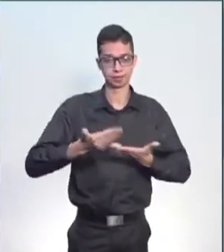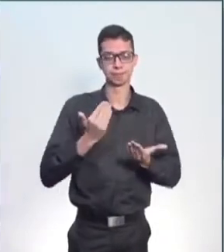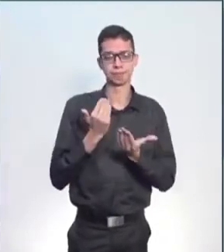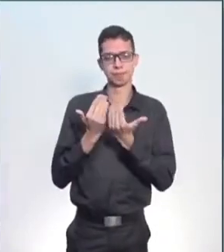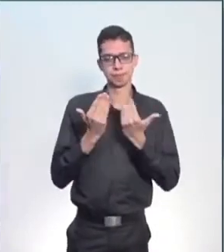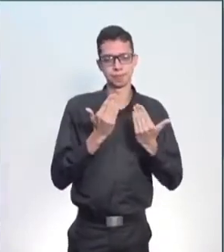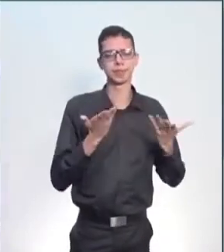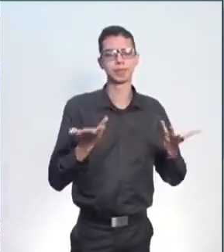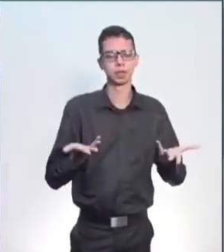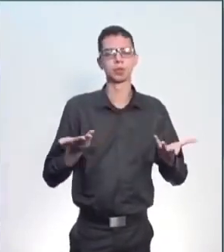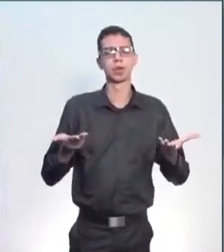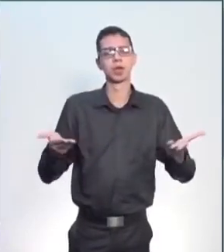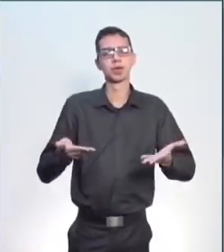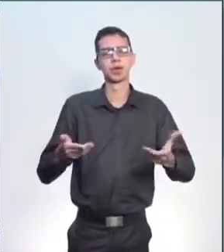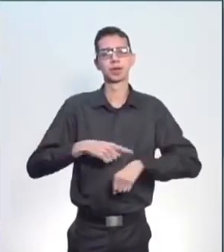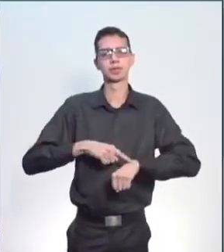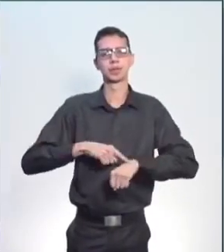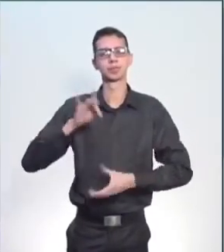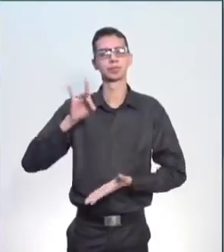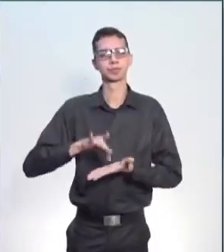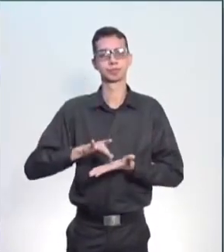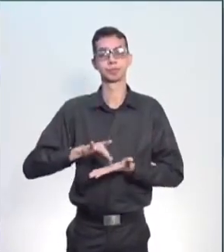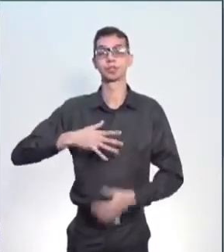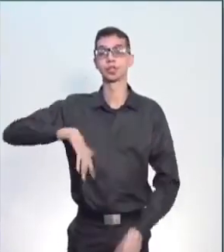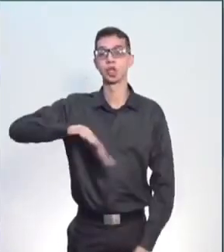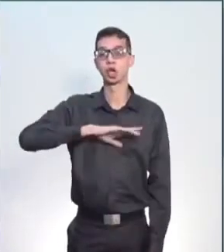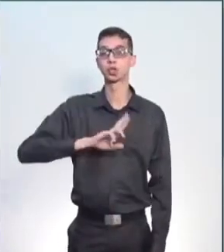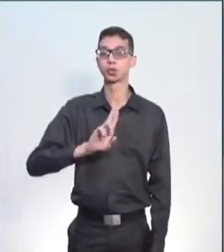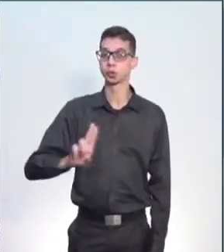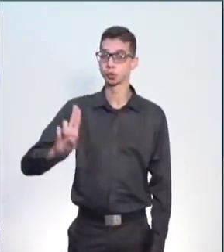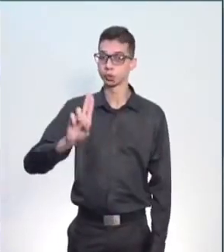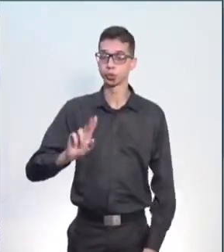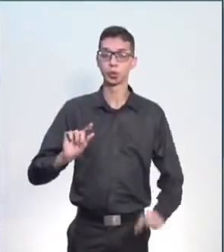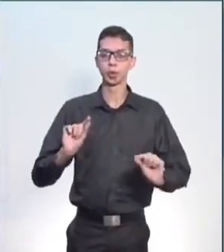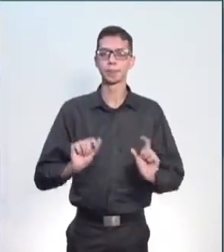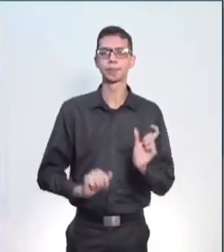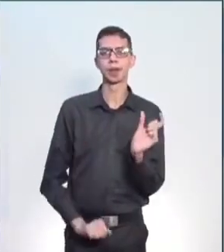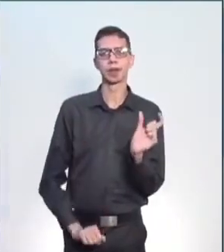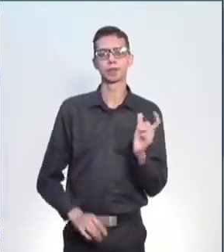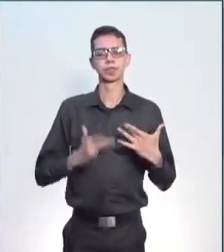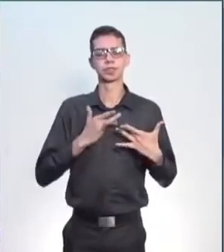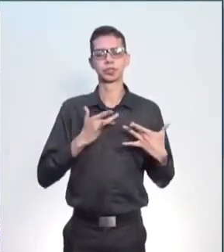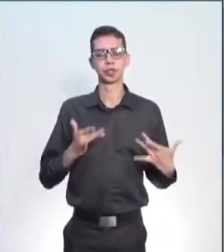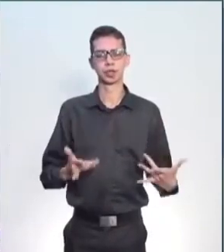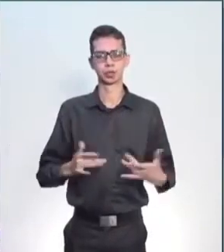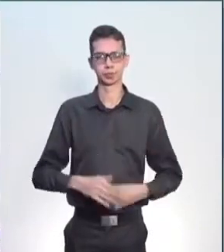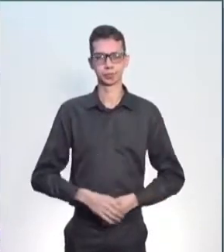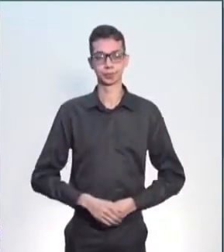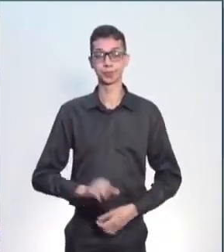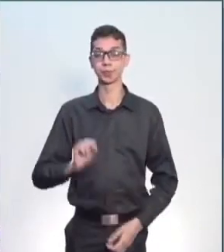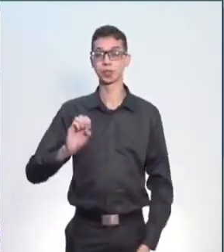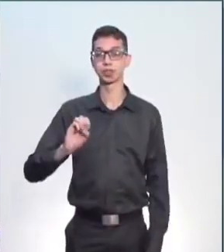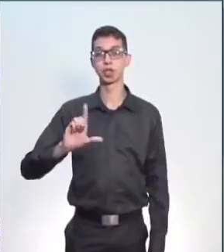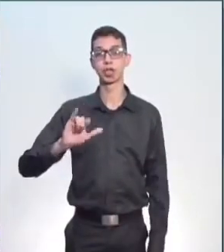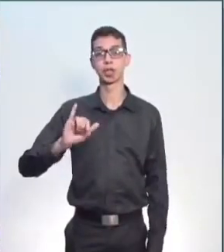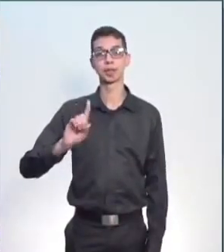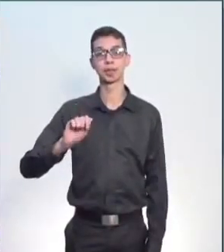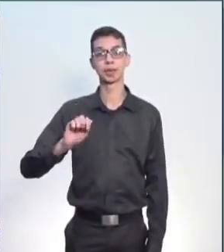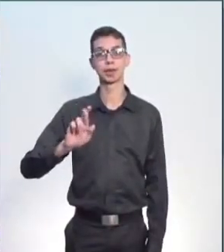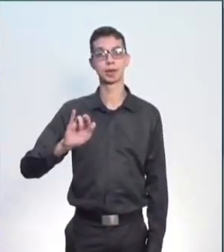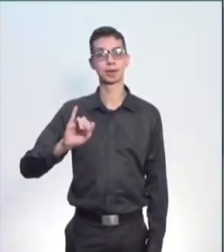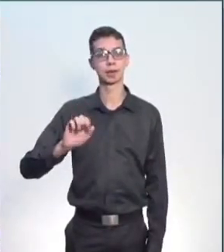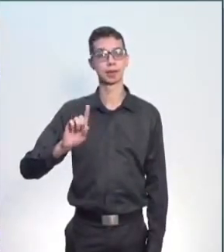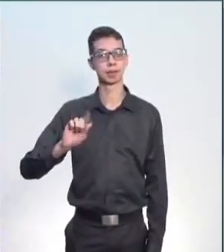são efetivamente os momentos que a gente mais usa a palavra solidariedade. E a palavra solidariedade, ela tem uma extensão